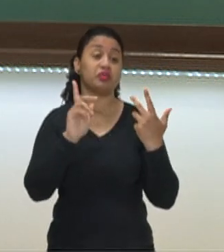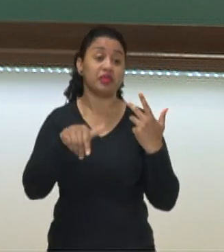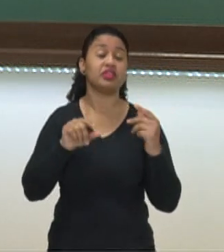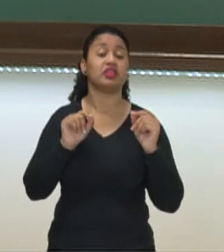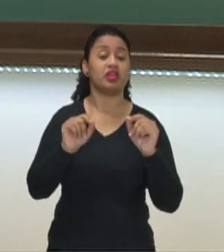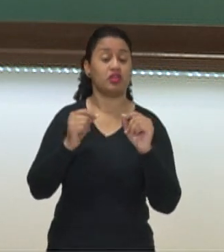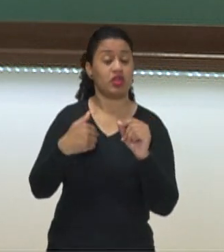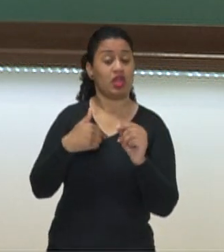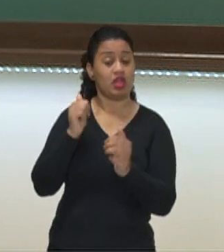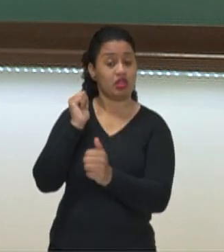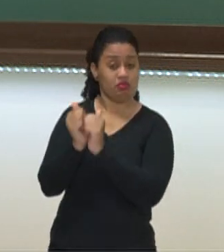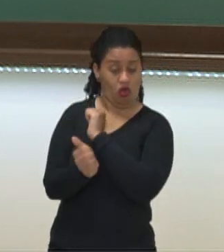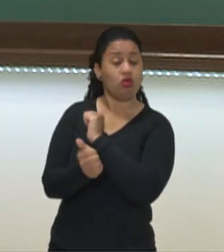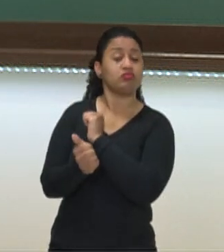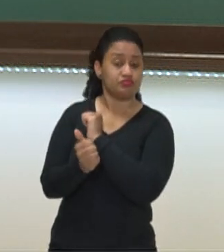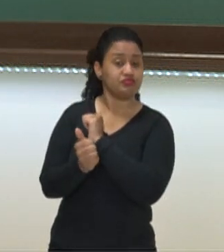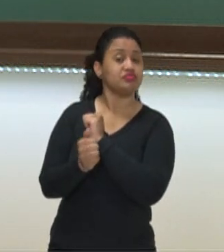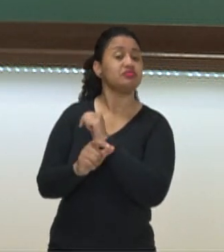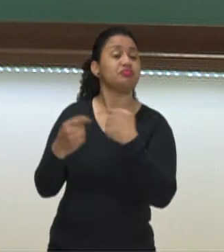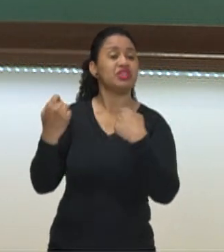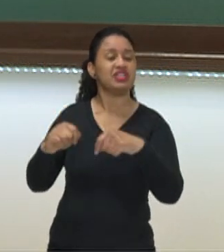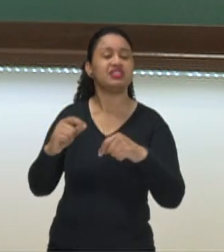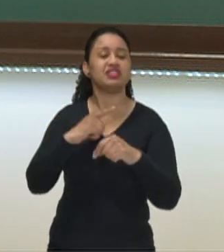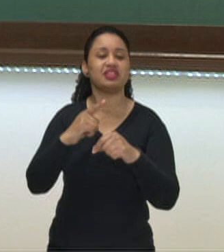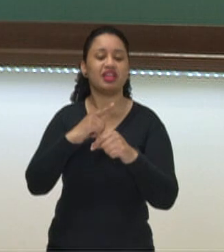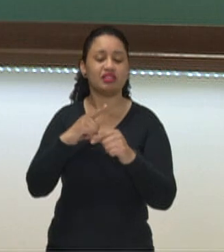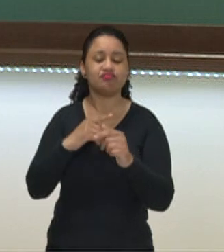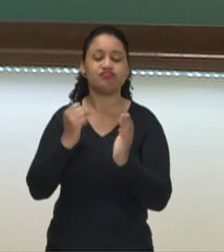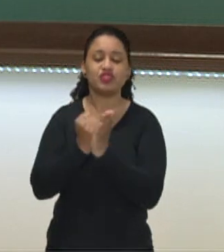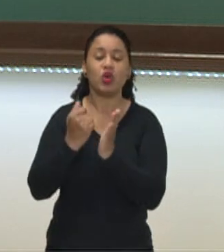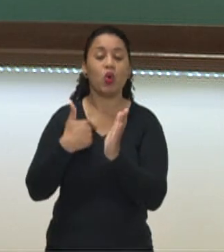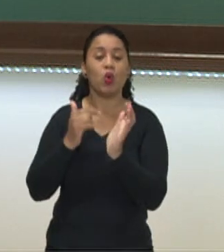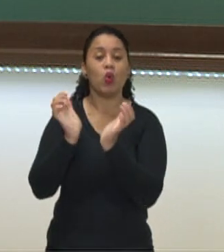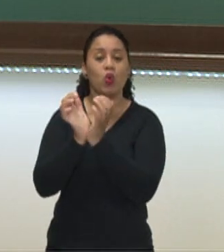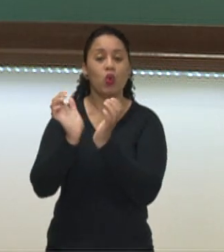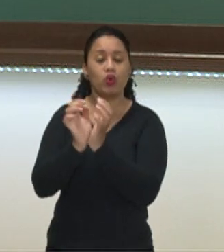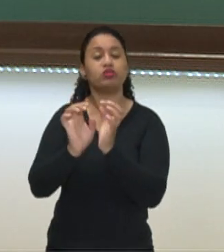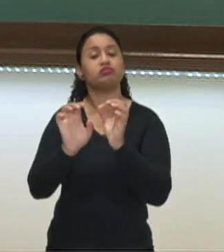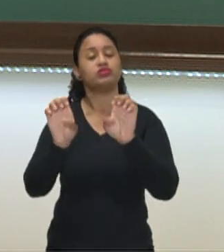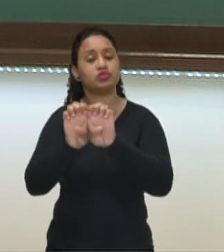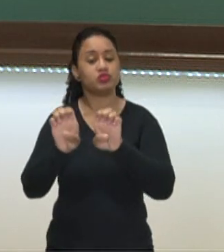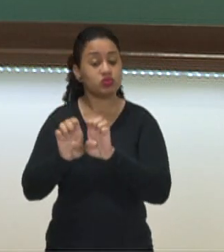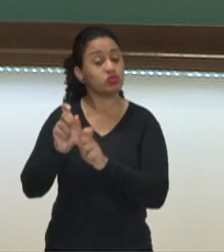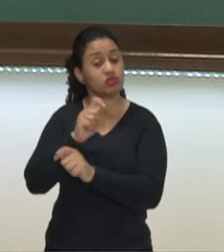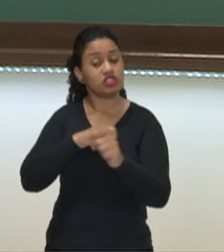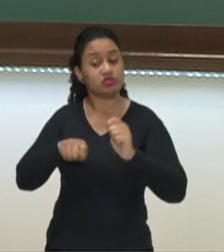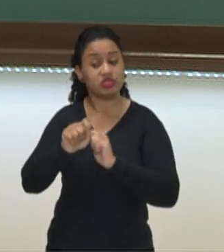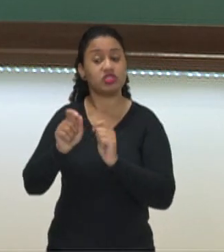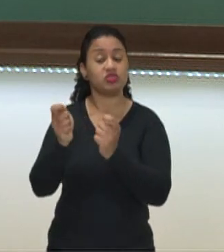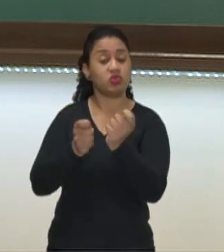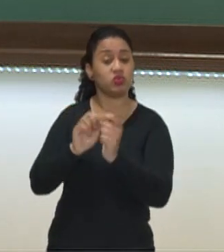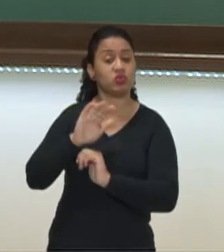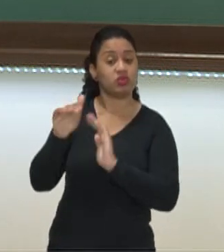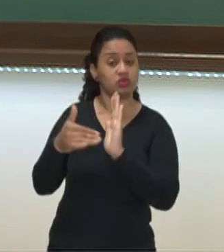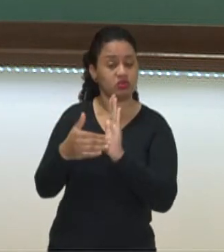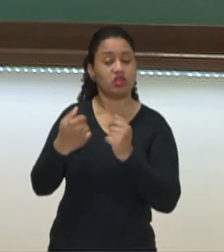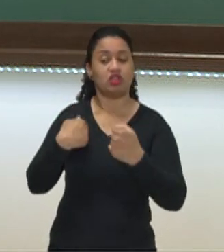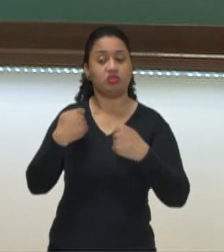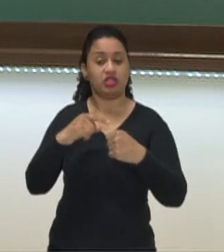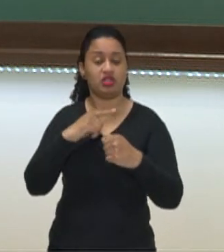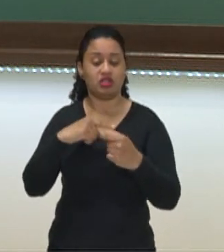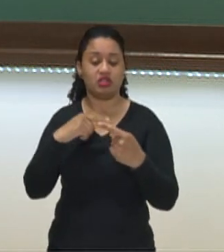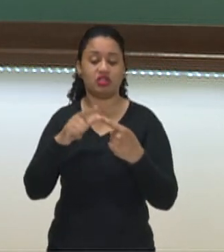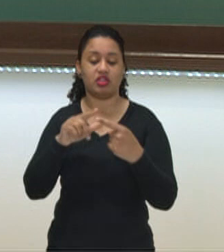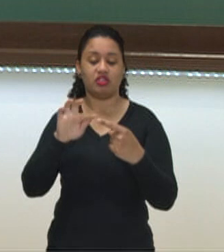ser considerada esporte, ela tem que ser regida por uma dessas estruturas administrativas. Então, eu preciso da presença